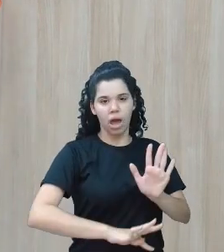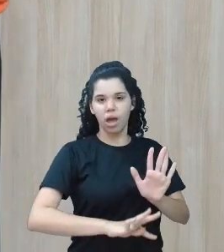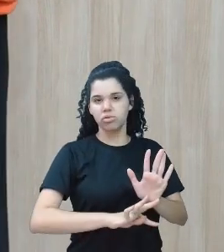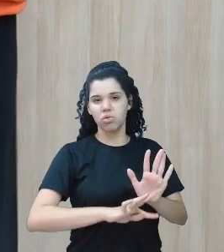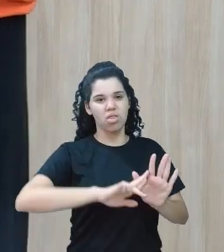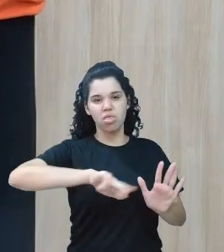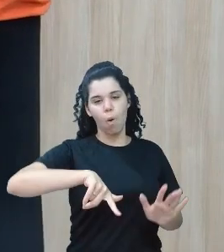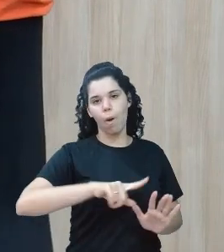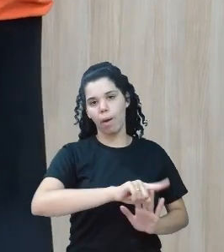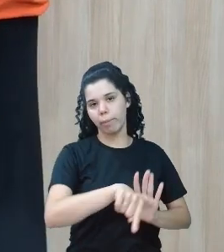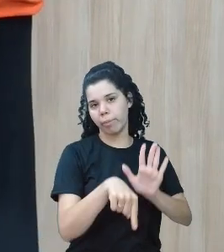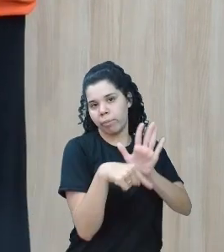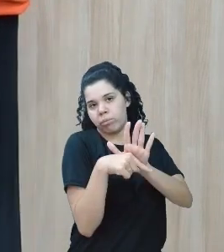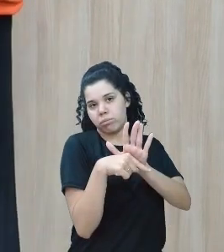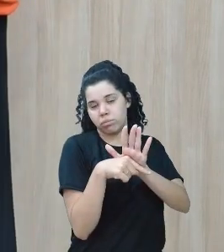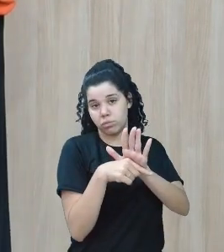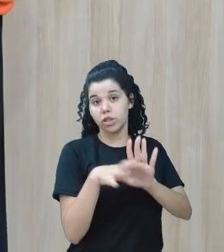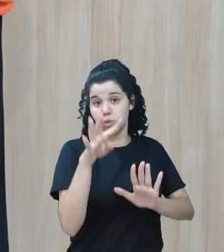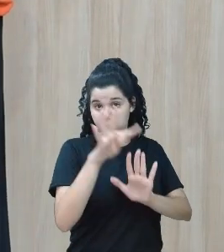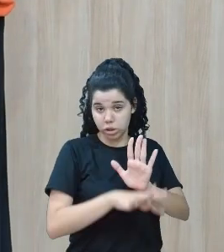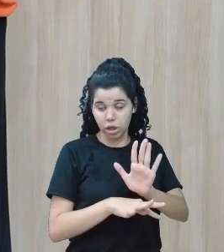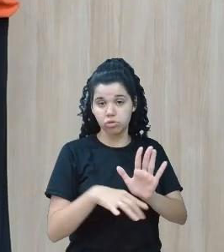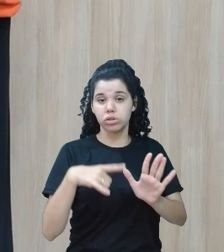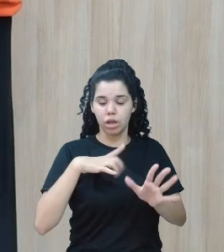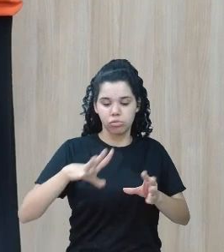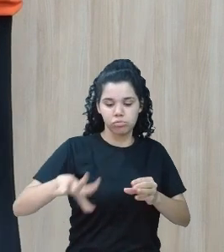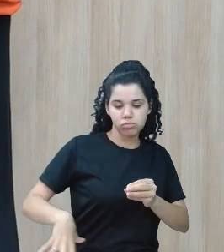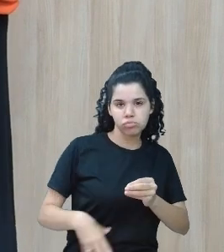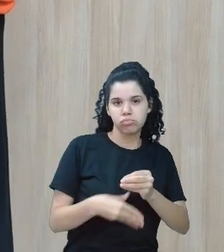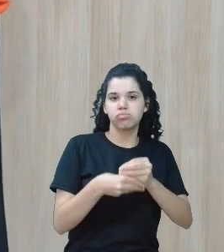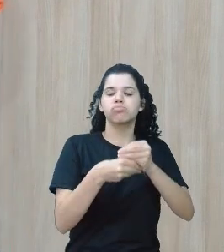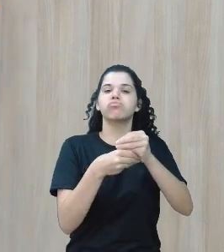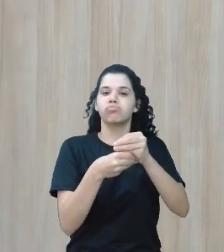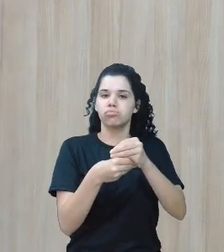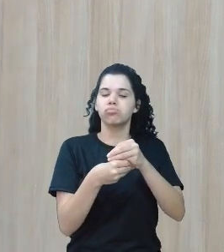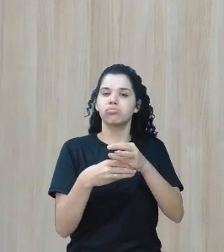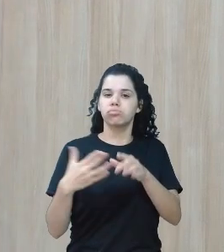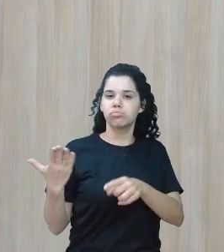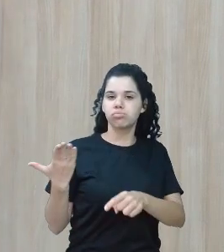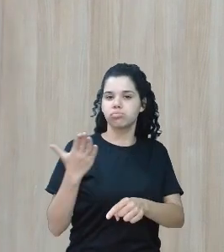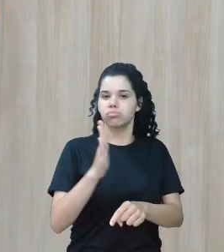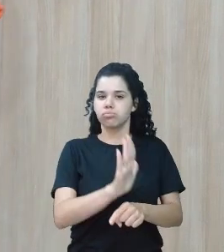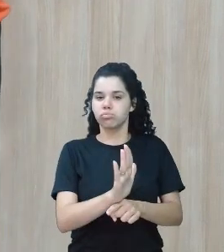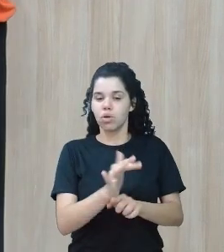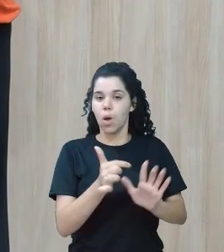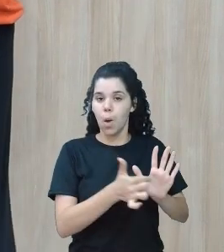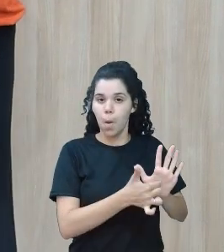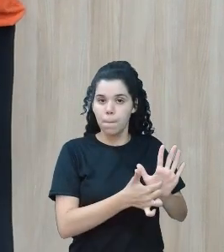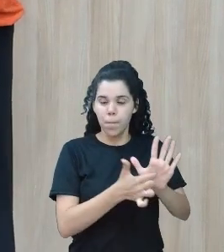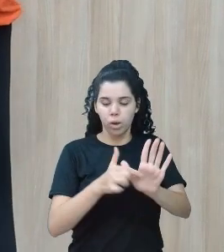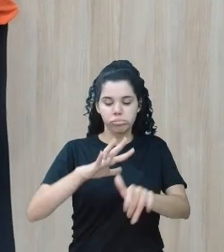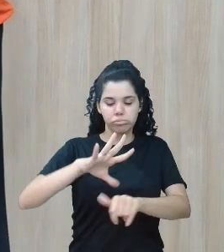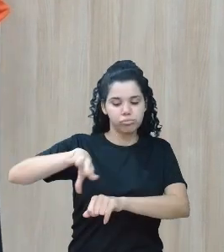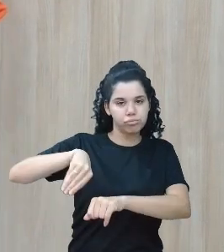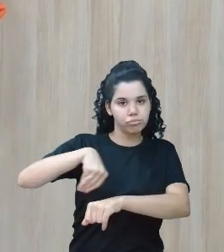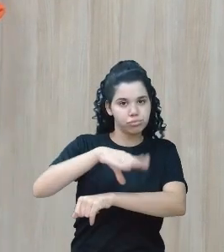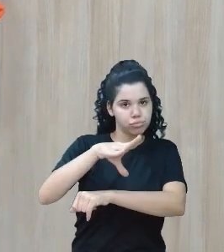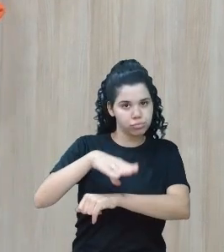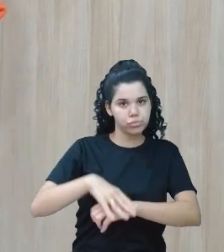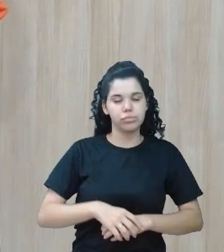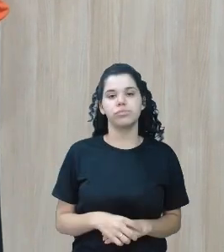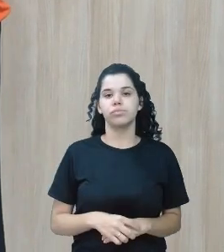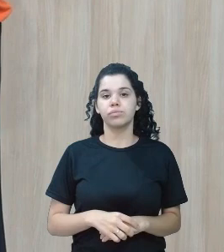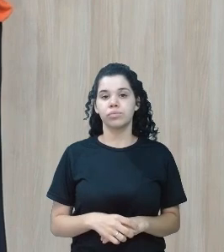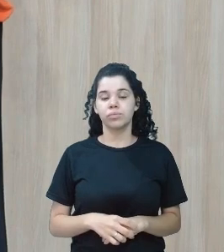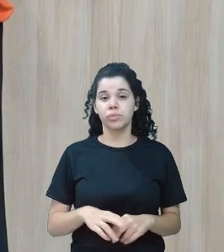uma crítica negativa, a gente tem uma crítica construtiva. A gente tem uma crítica que traz dicas para você.